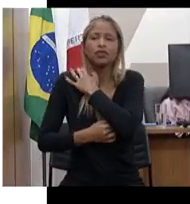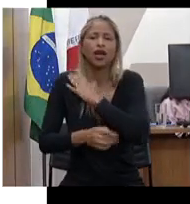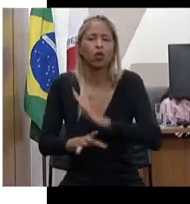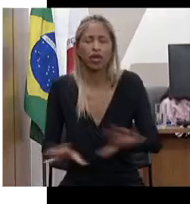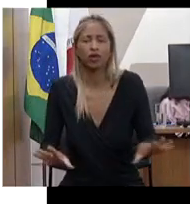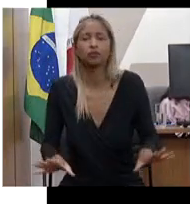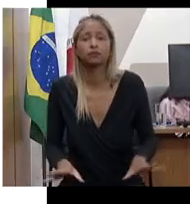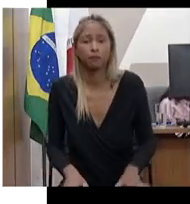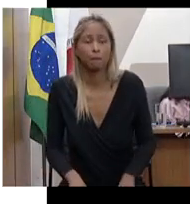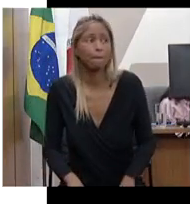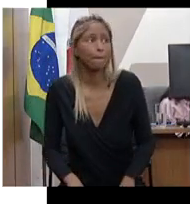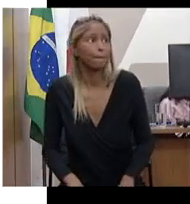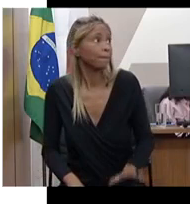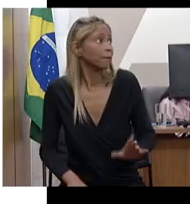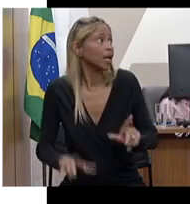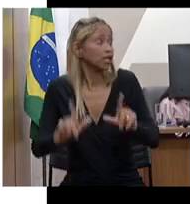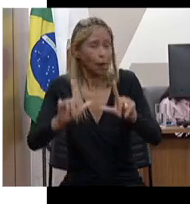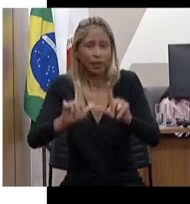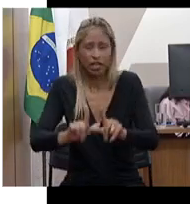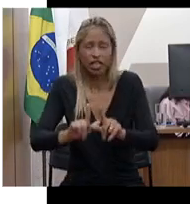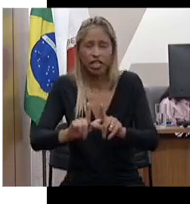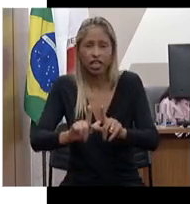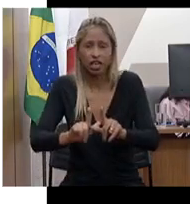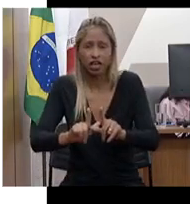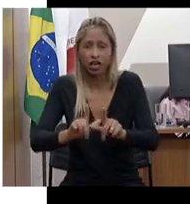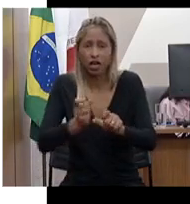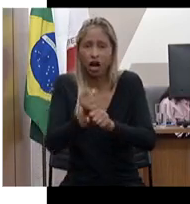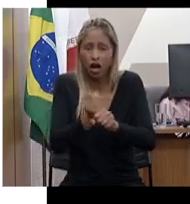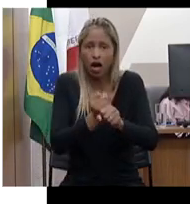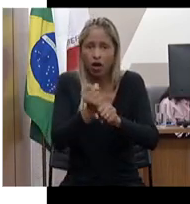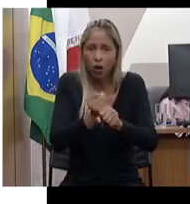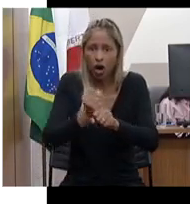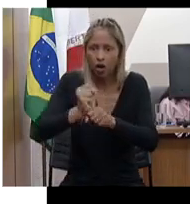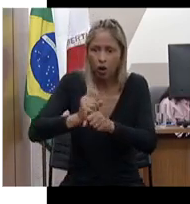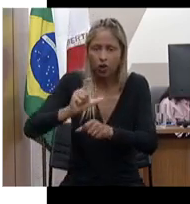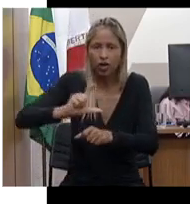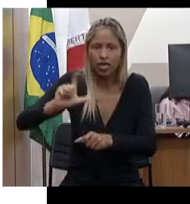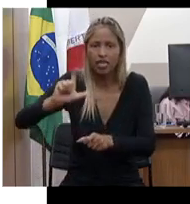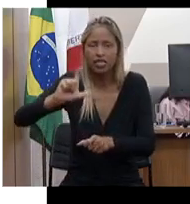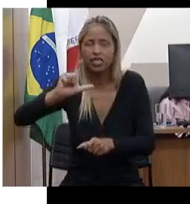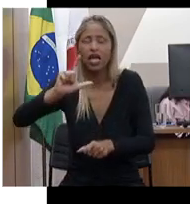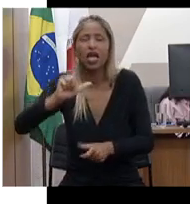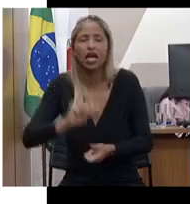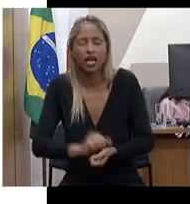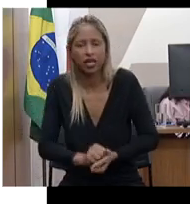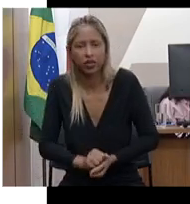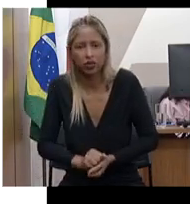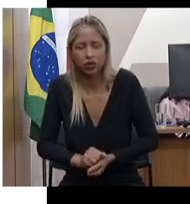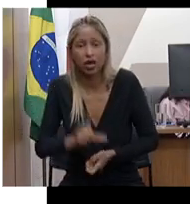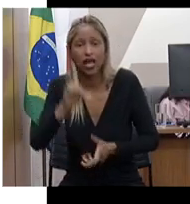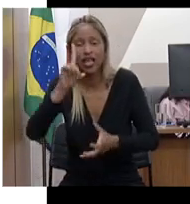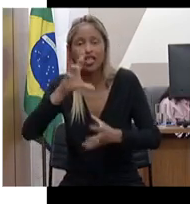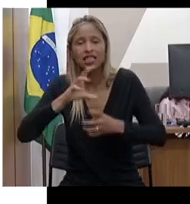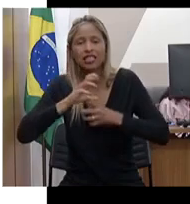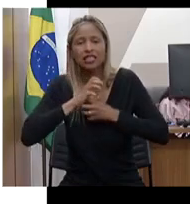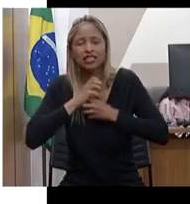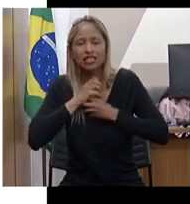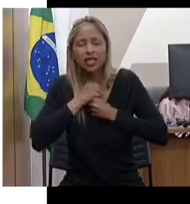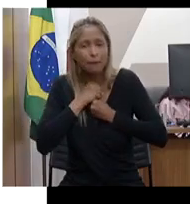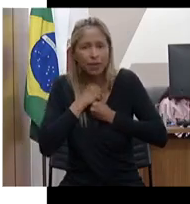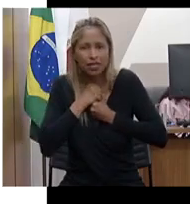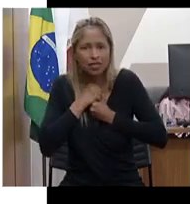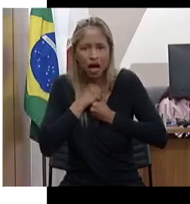nessas caixinhas aí tem uma caixinha pequenininha mas que a cada ano ela tá crescendo que é das depressão e dos